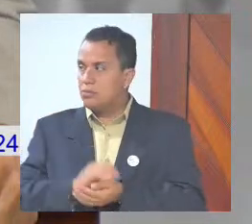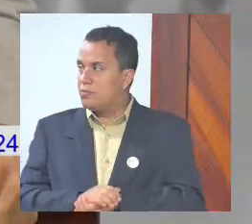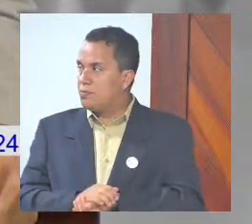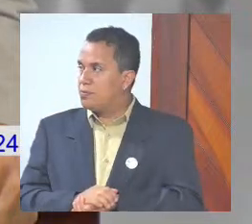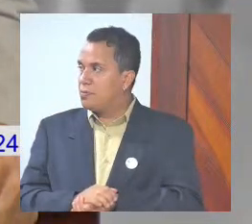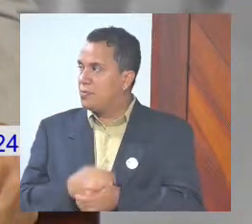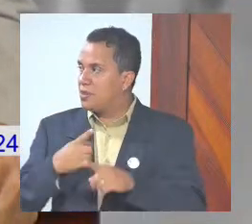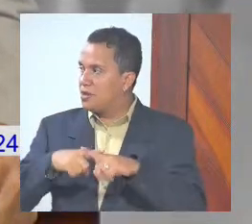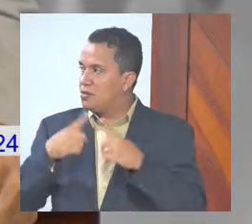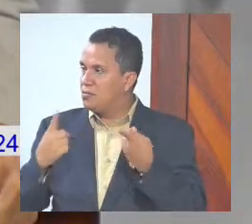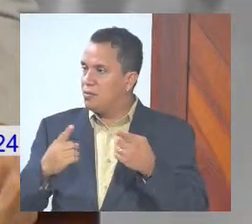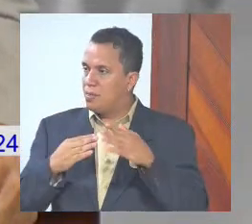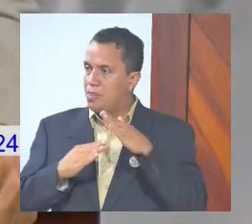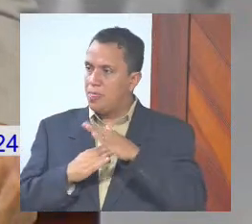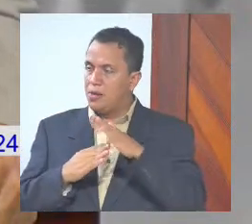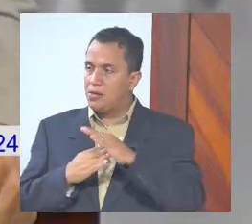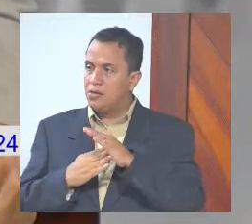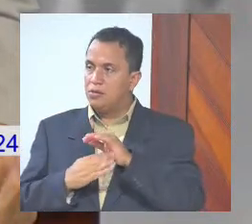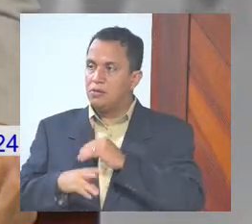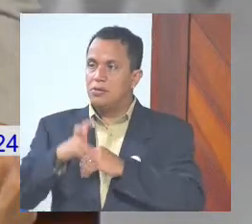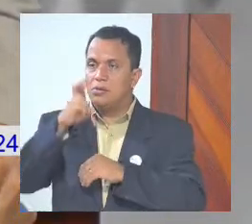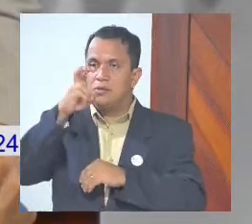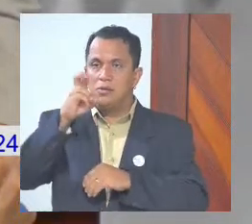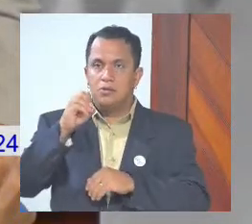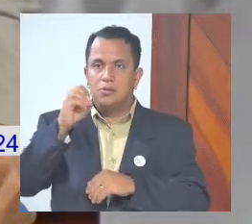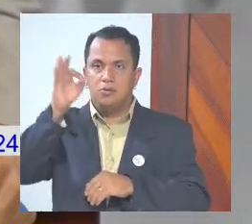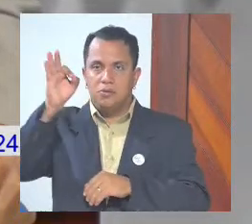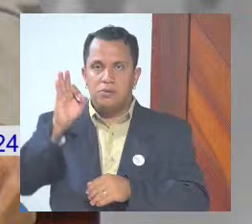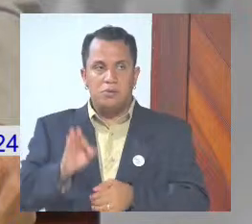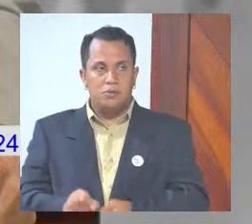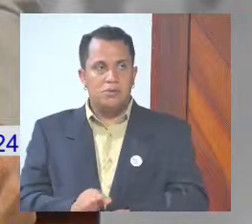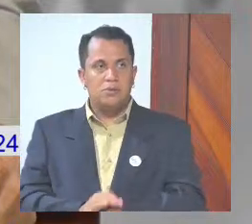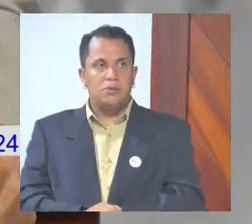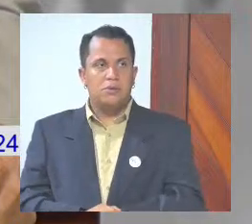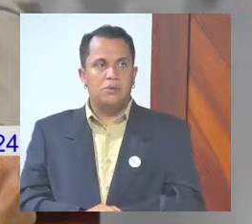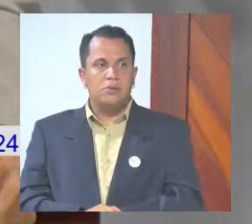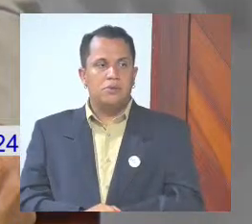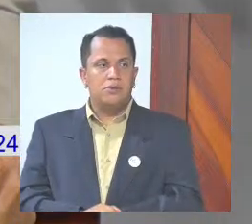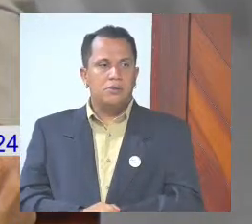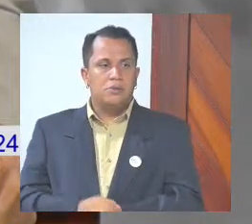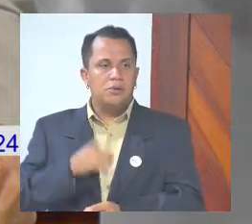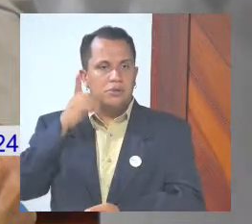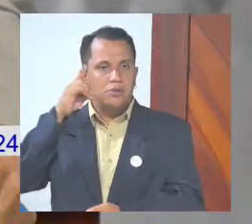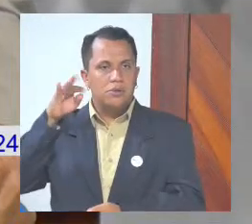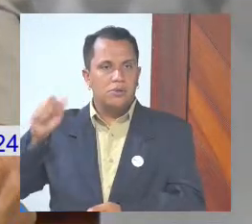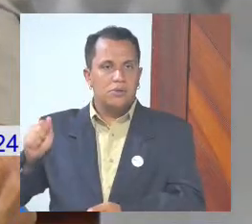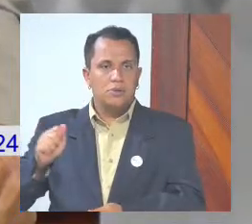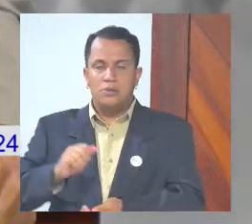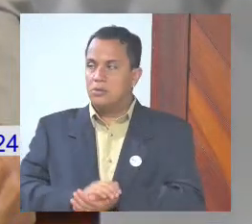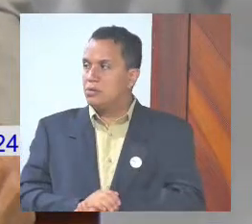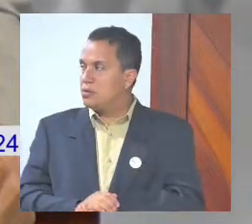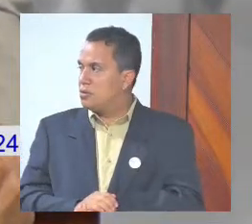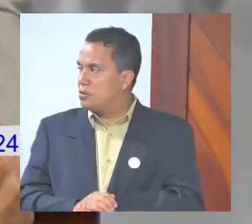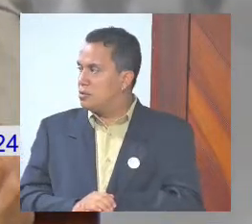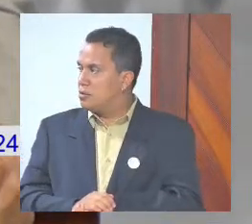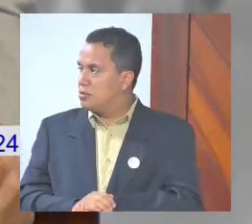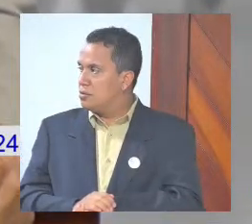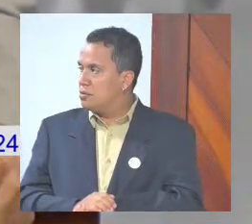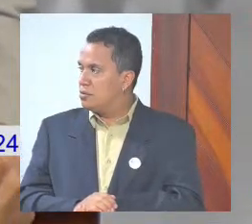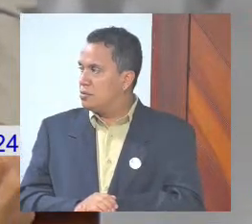Mais da metade prejudicada, 50% dos dias letivos prejudicado.